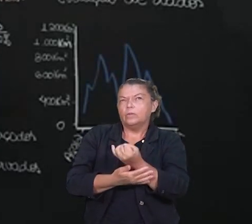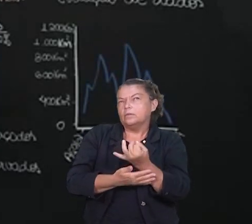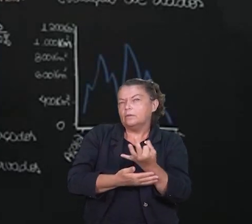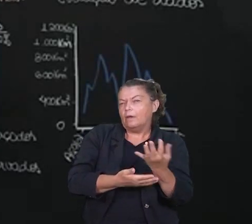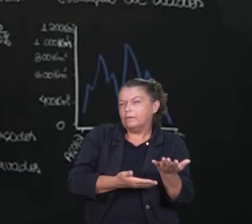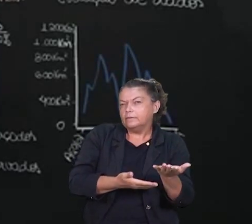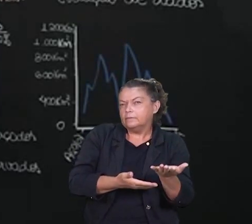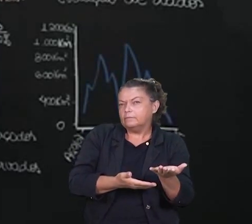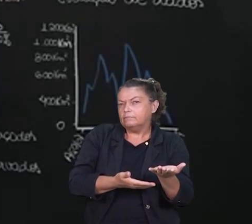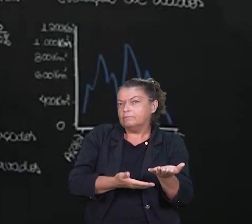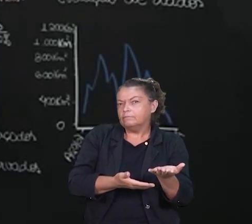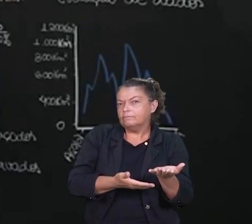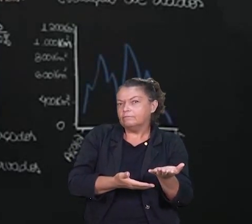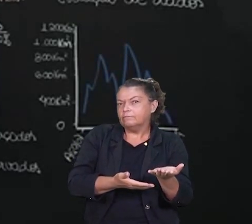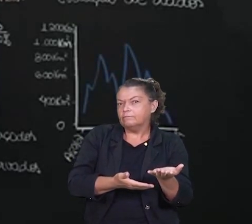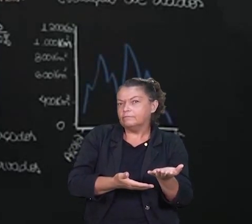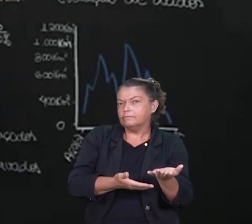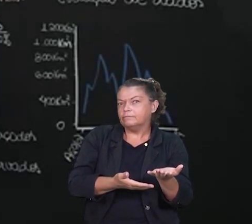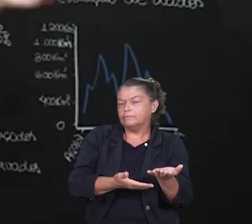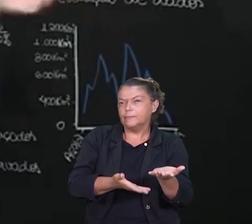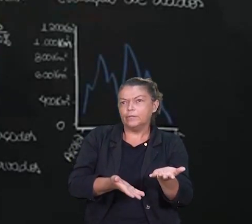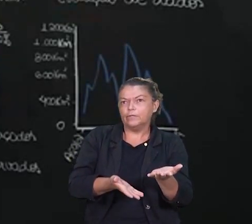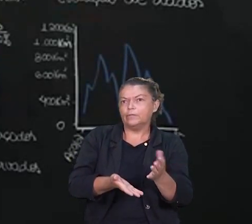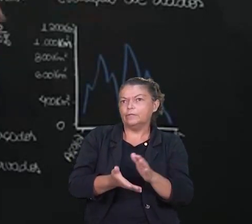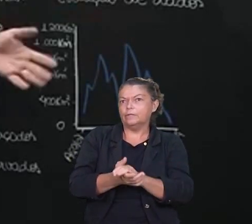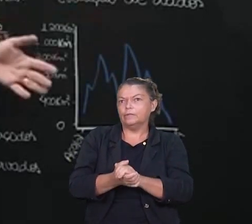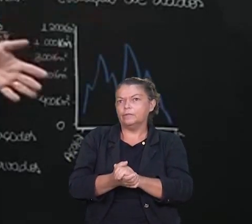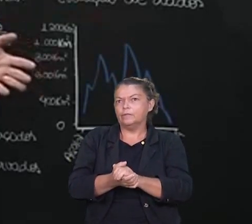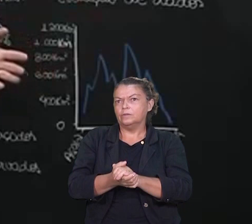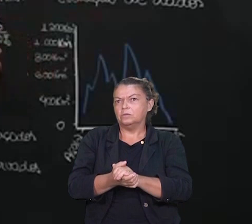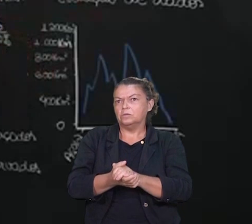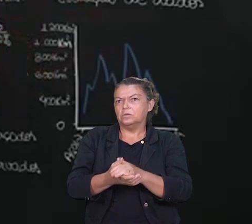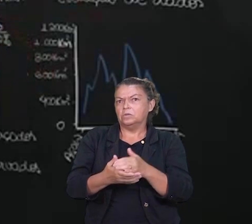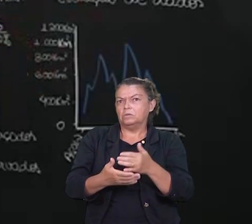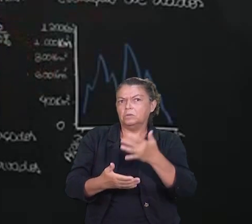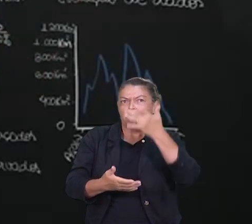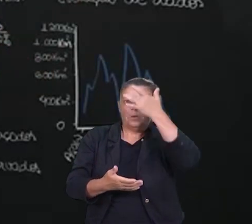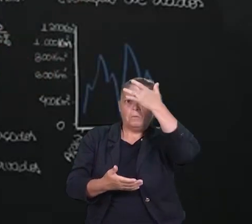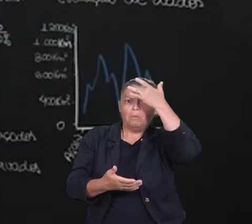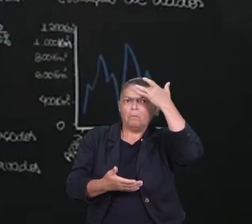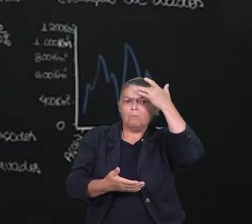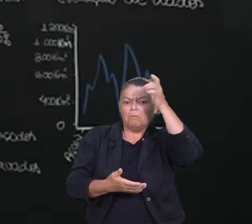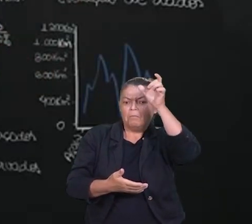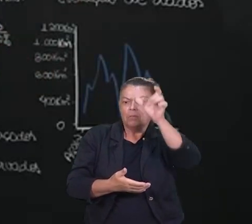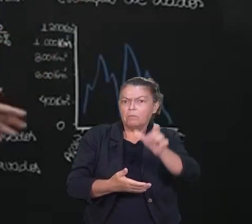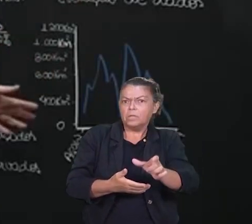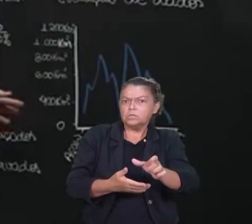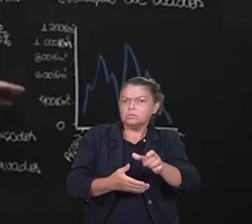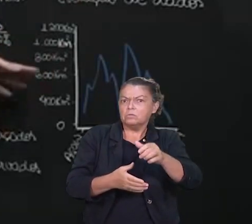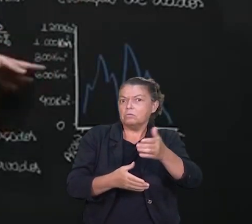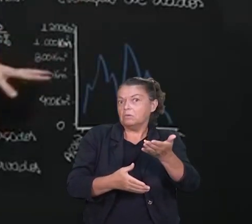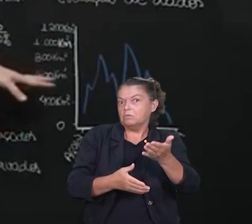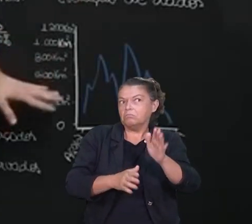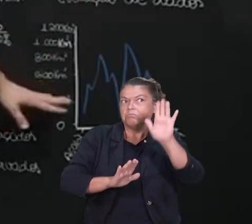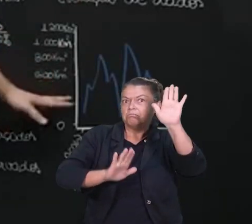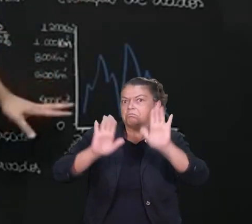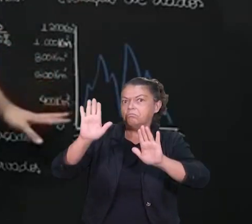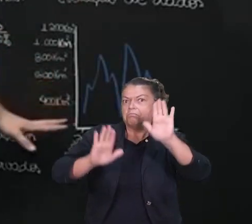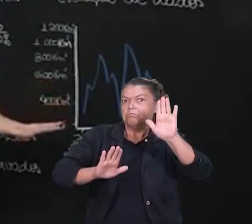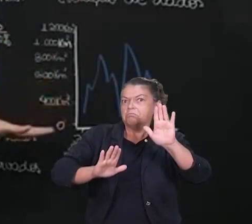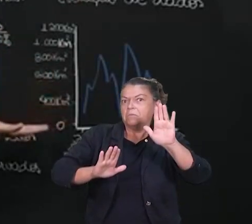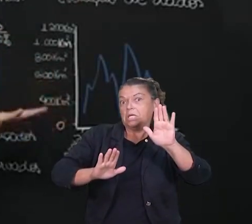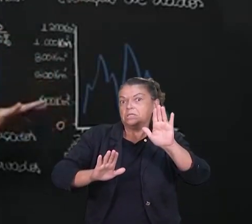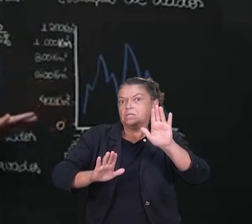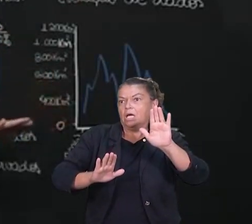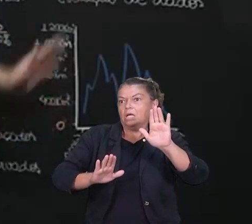quantidade de favoritismo de um determinado candidato nas eleições. Então ele vai fazer aqui, o